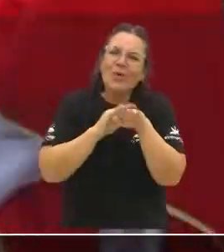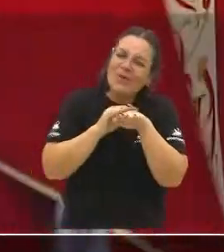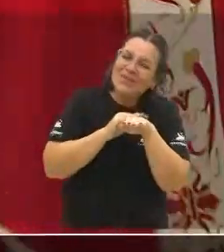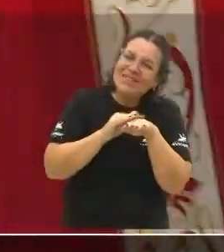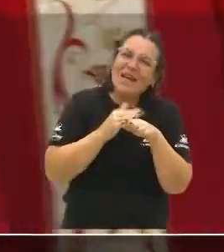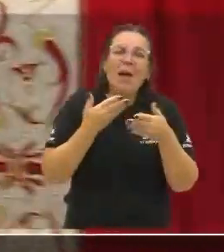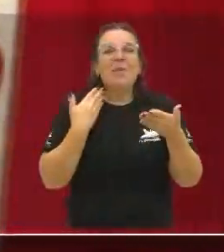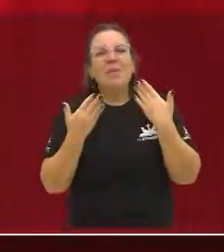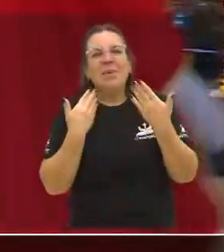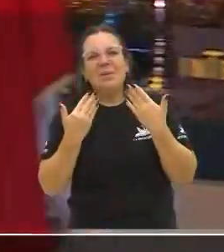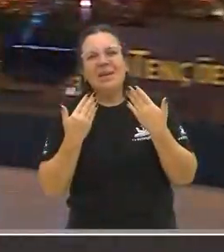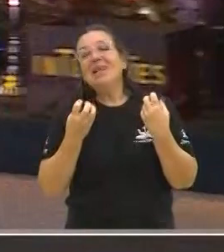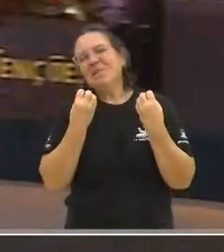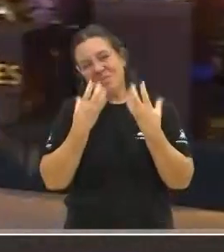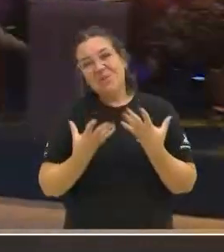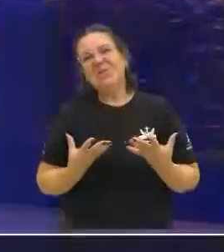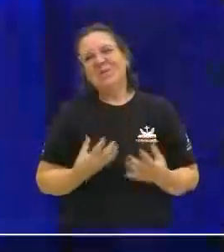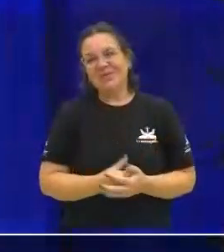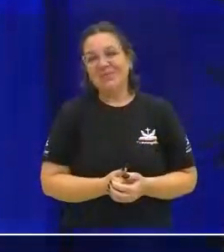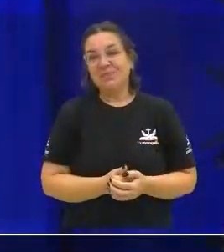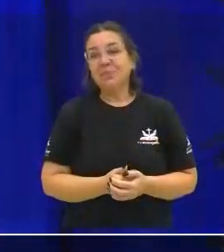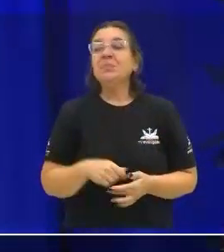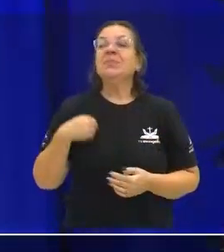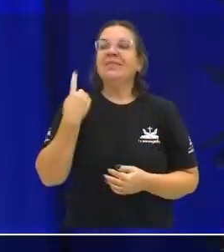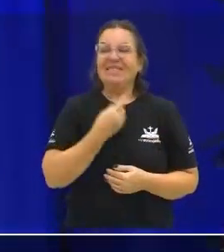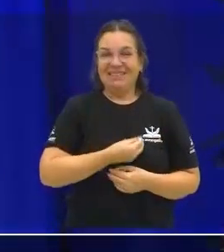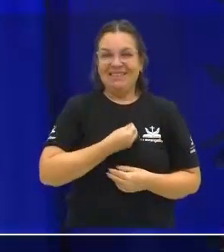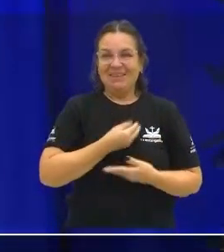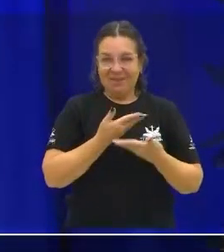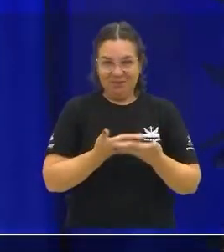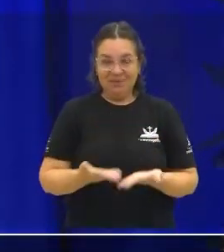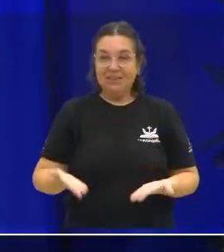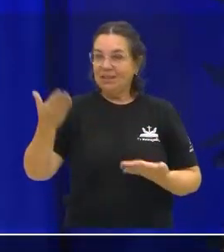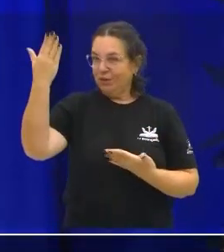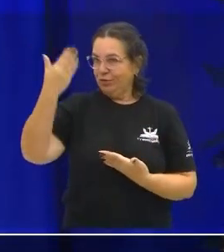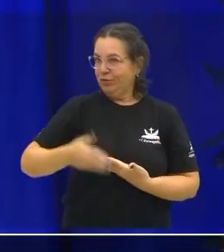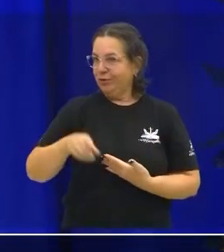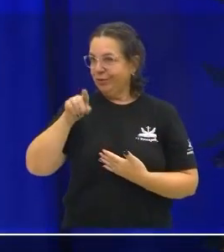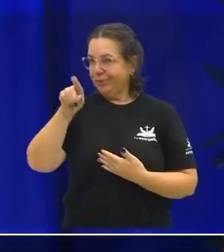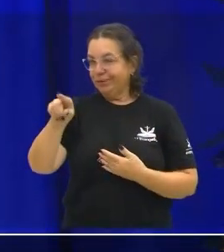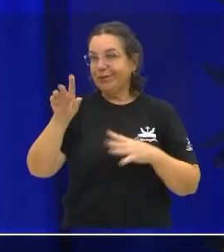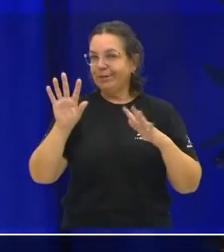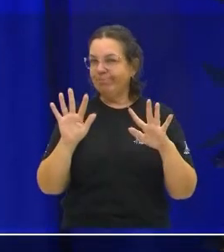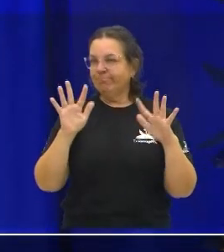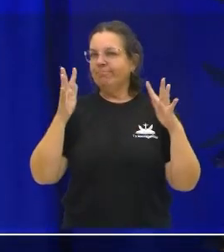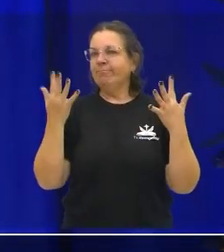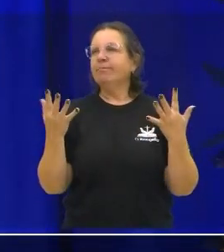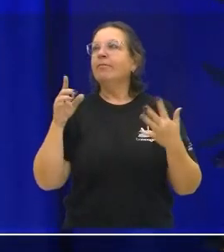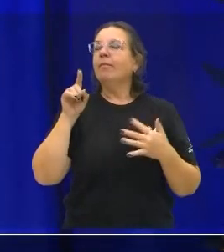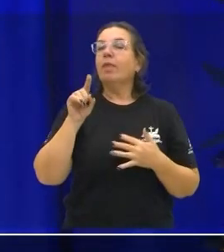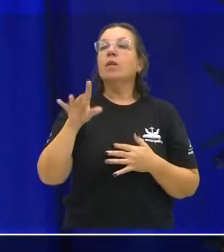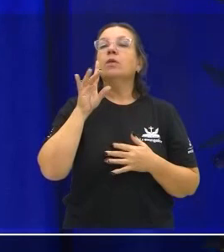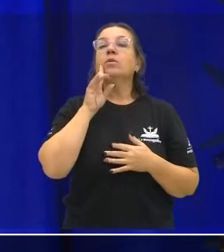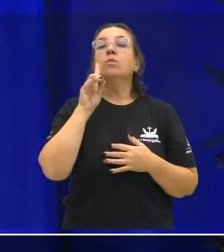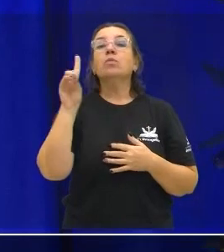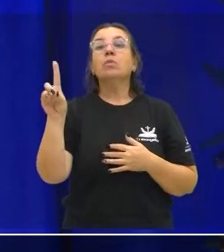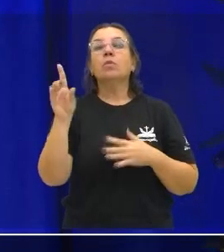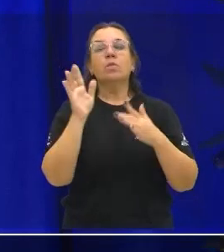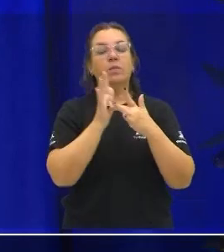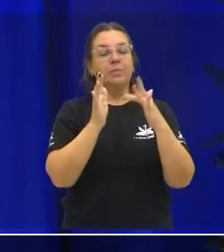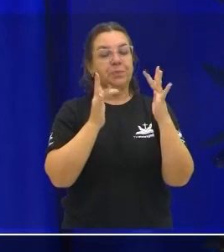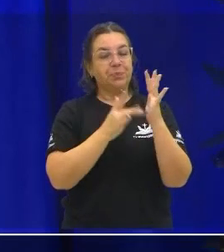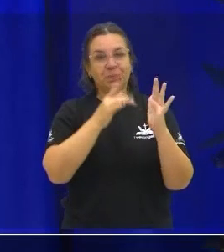pouco. Filhos queridos, nós estamos aqui diante do que celebramos nestes dias. Jesus